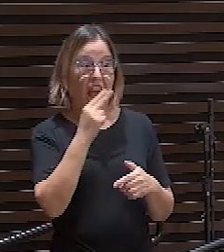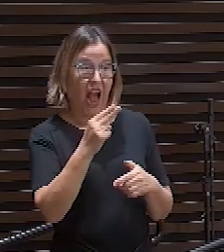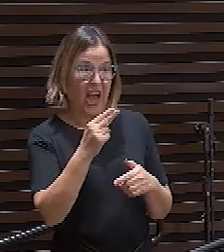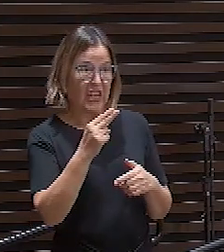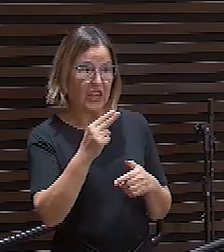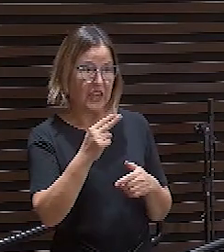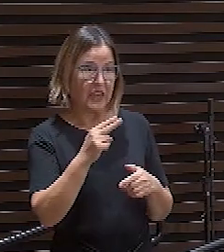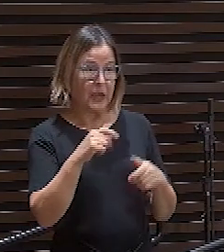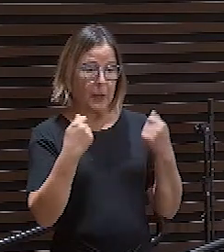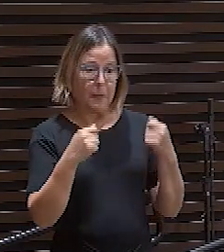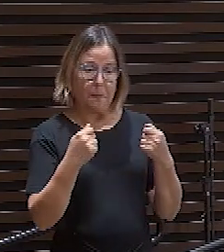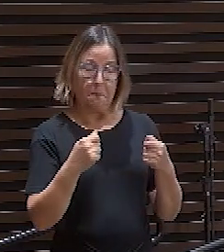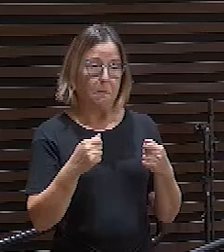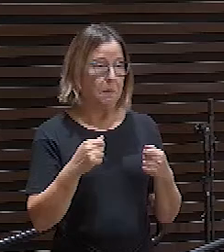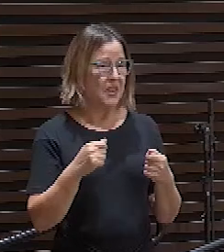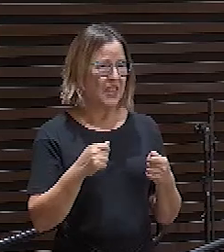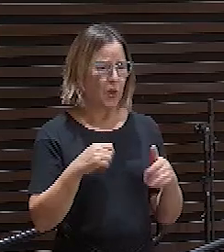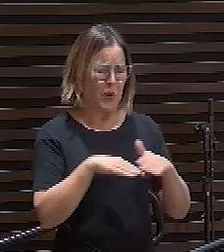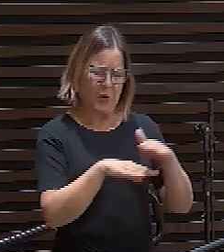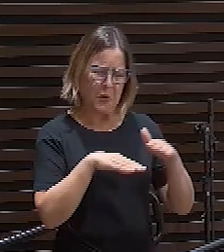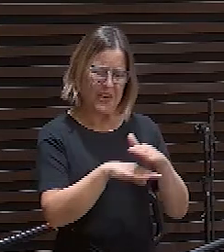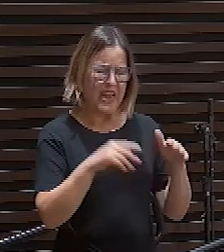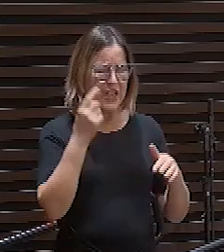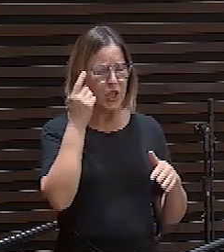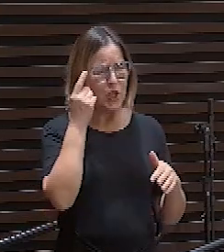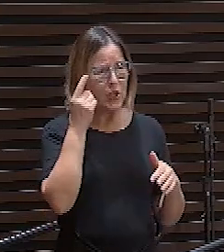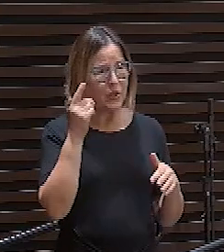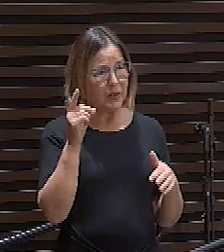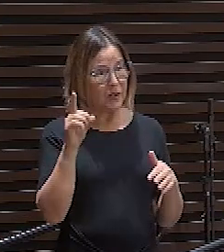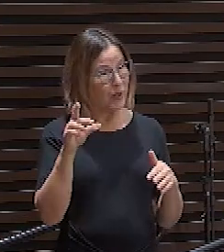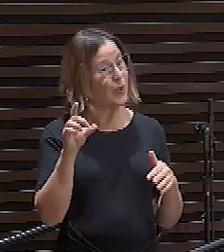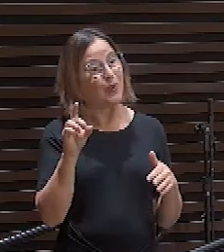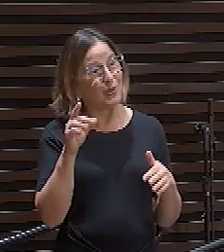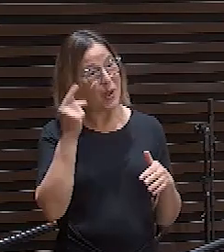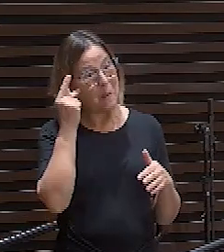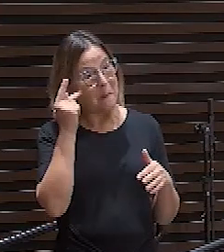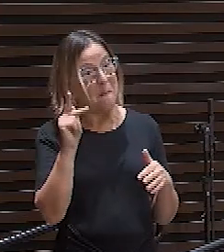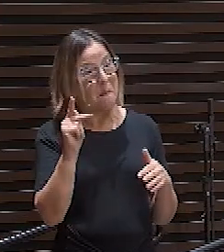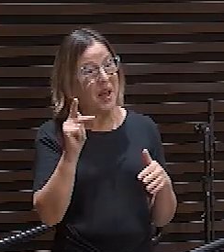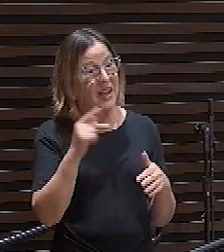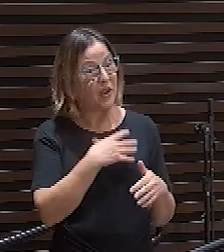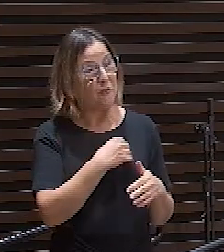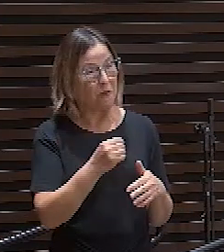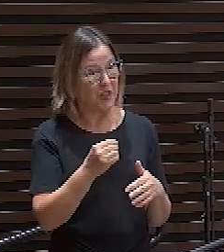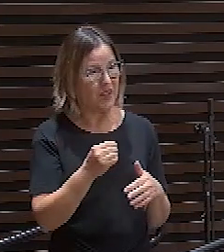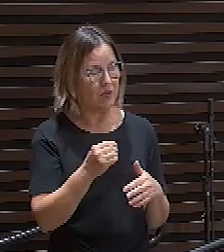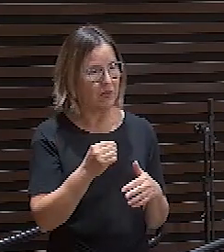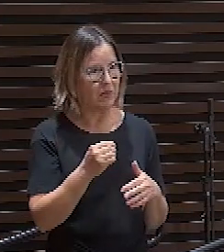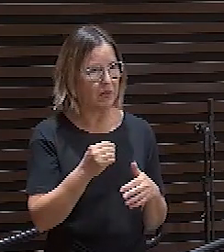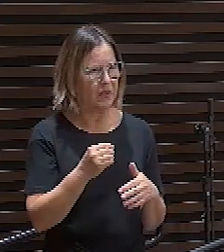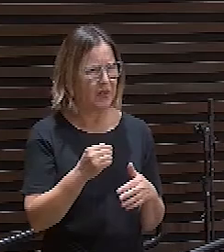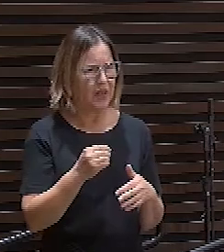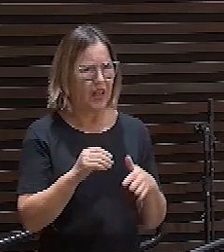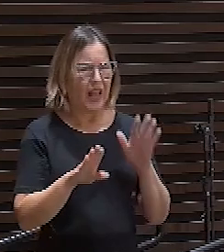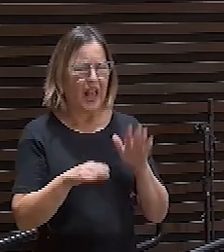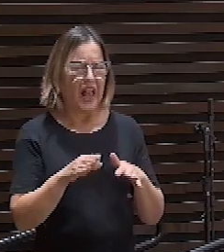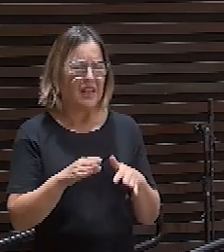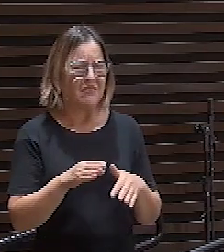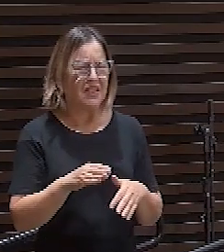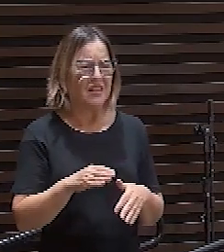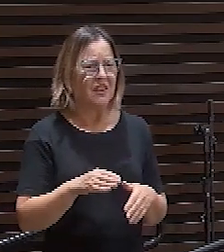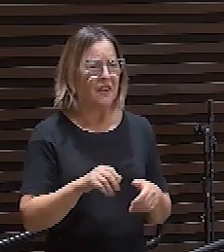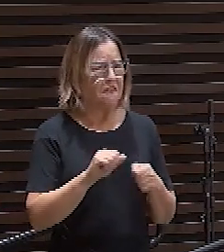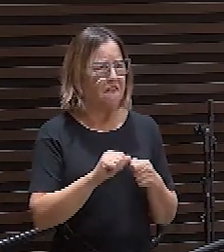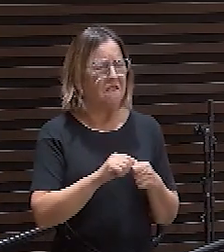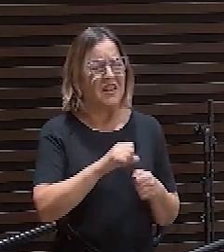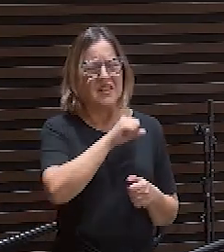gorda, porque tem que deixar um monte de coisa para o filho. Às vezes até se sacrifica, faz uma economia